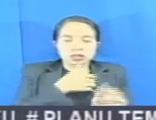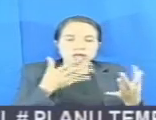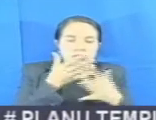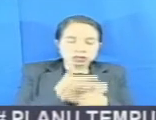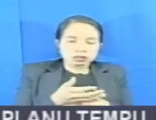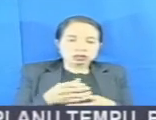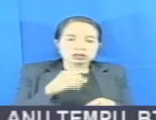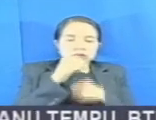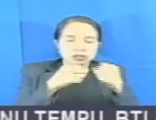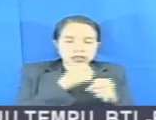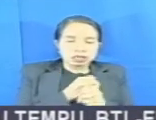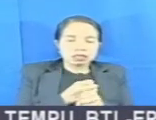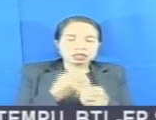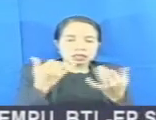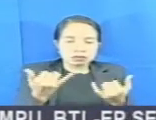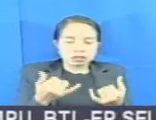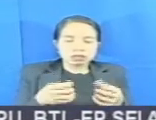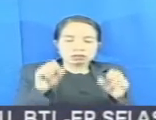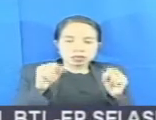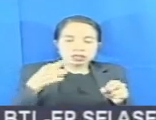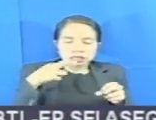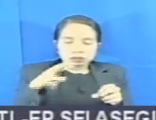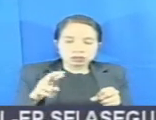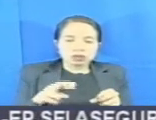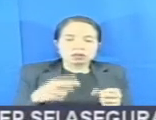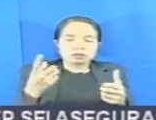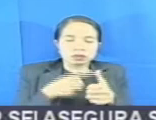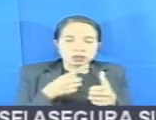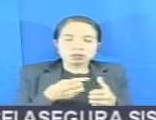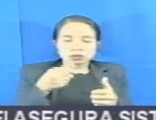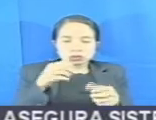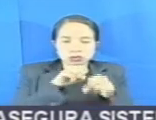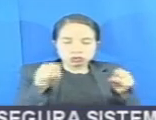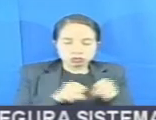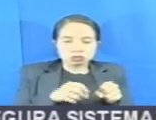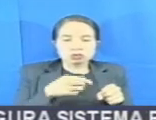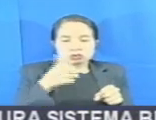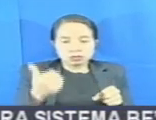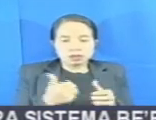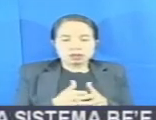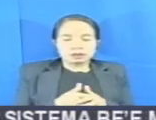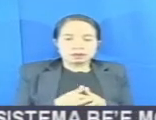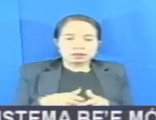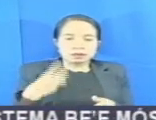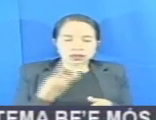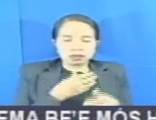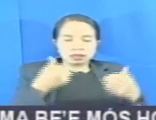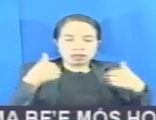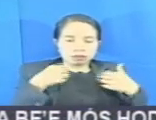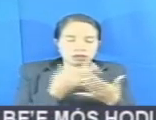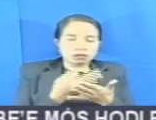tu responde uluk ba balu, conforme itenya orçamento nebe plano. Ita ihau na orçamento no